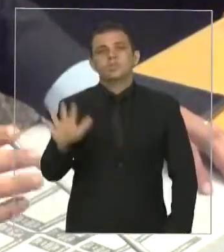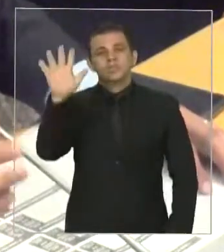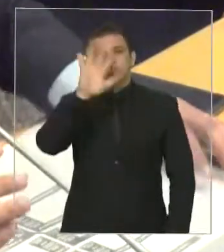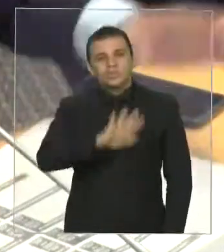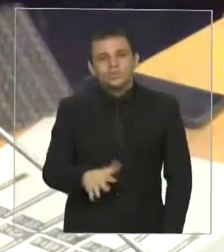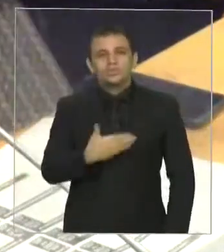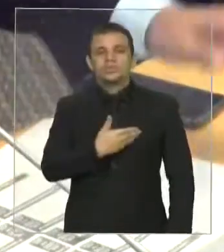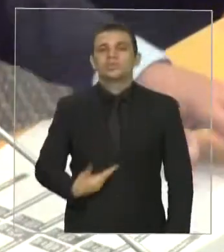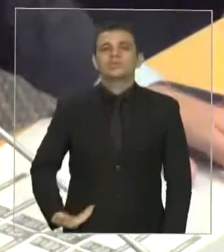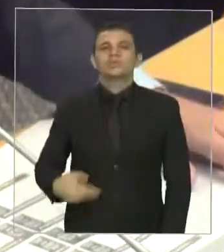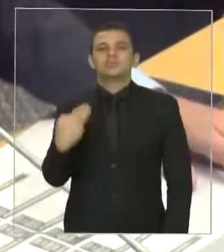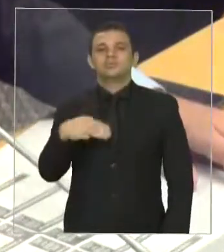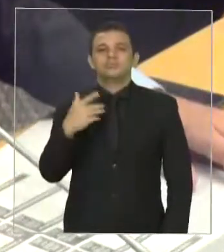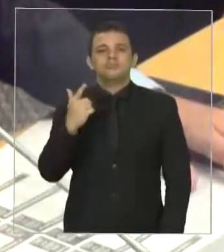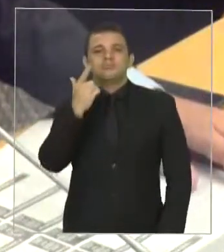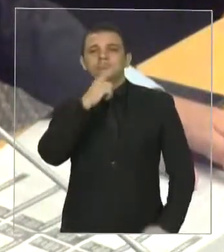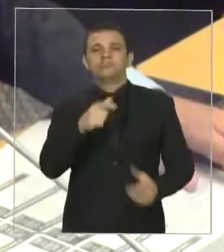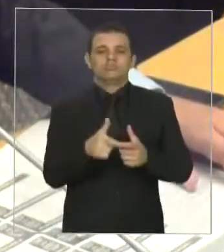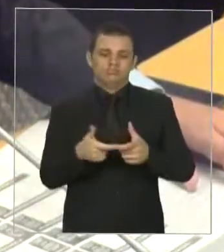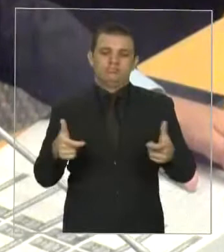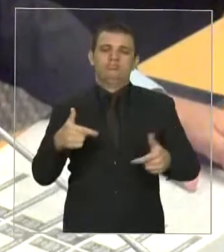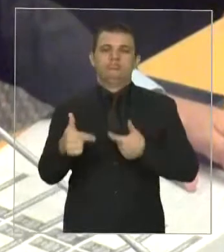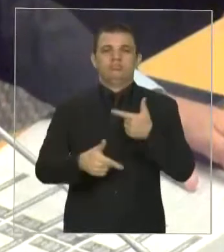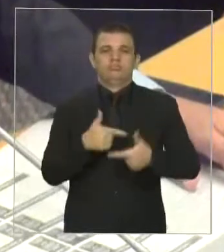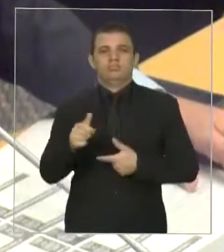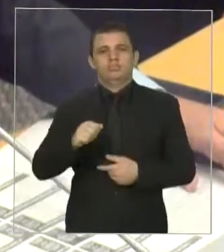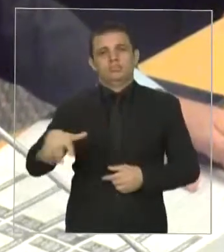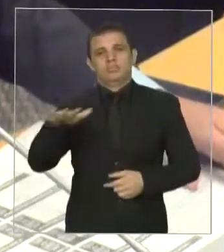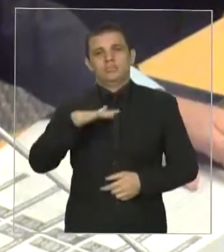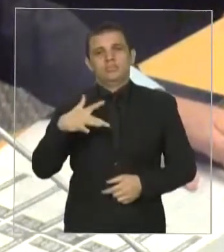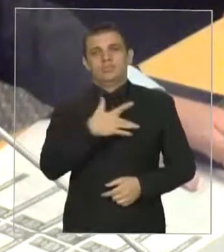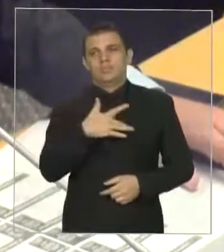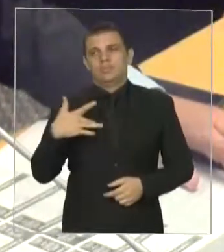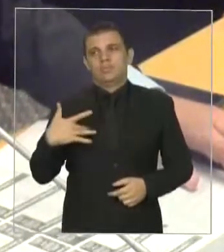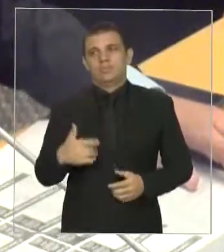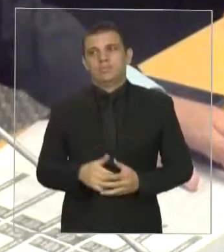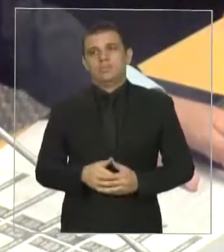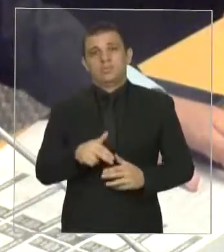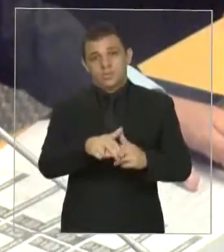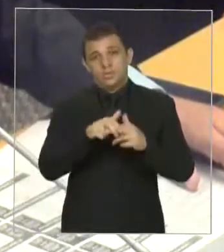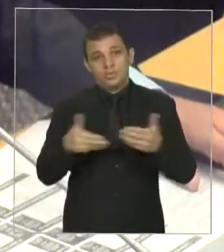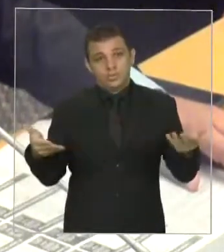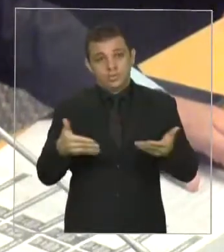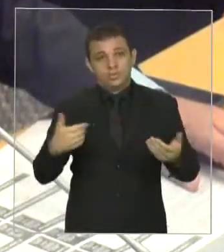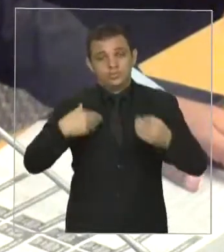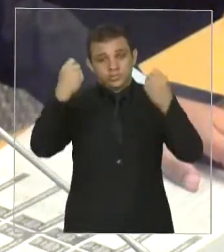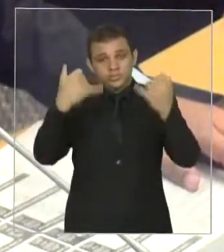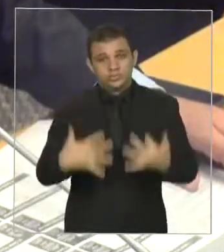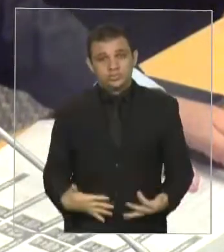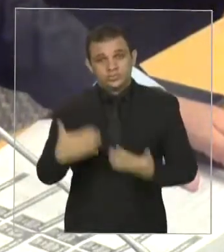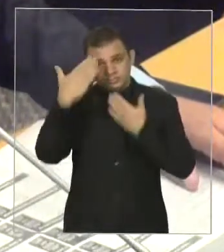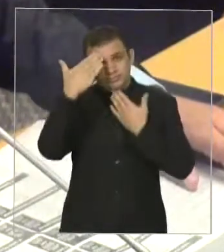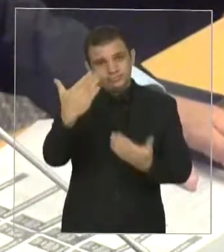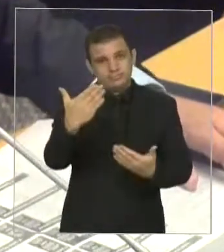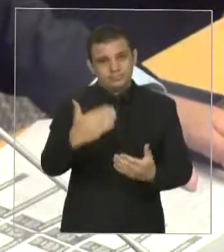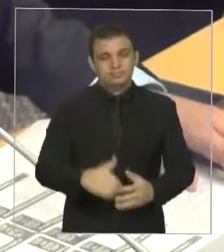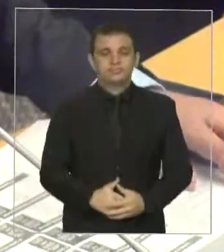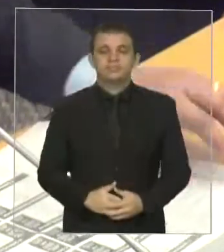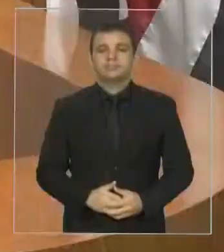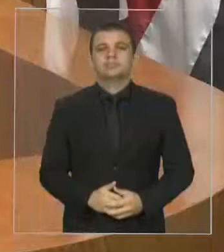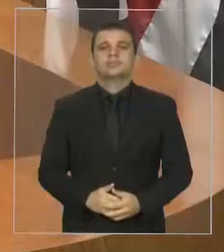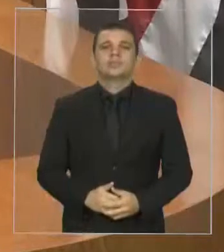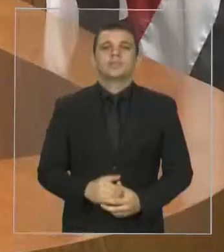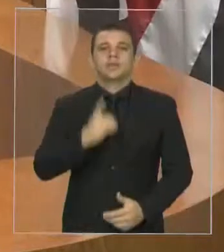do Maranhão consegue ampliar seus serviços de saúde. É nesse sentido que eu faço a minha fala e agradeço a parte.